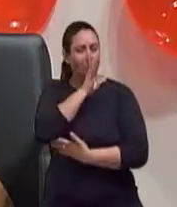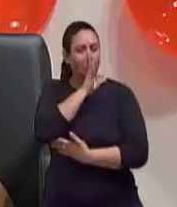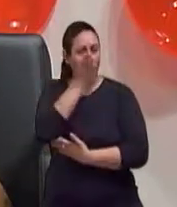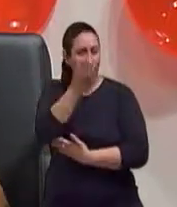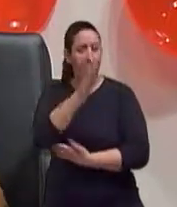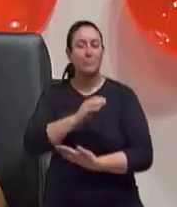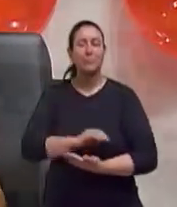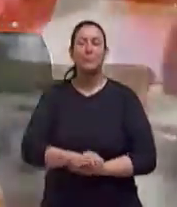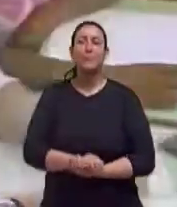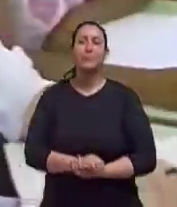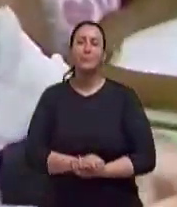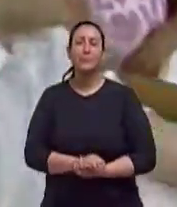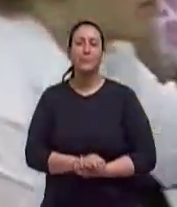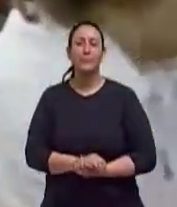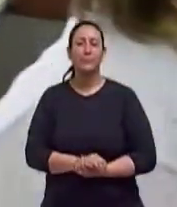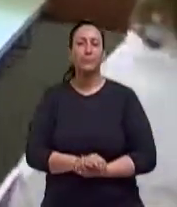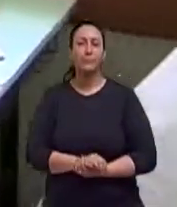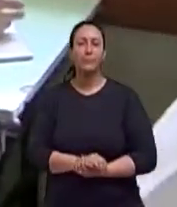ver